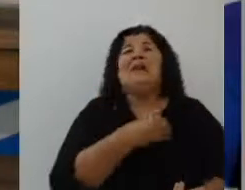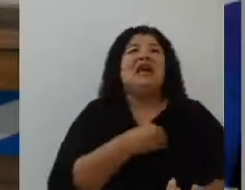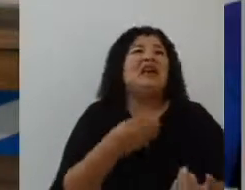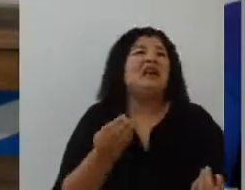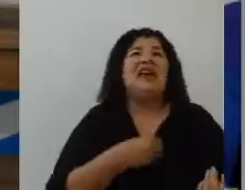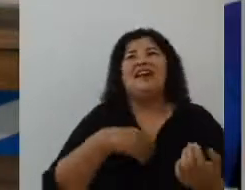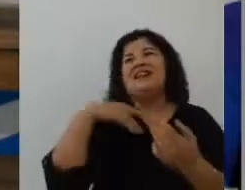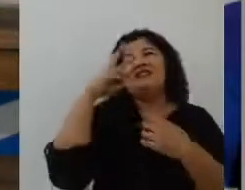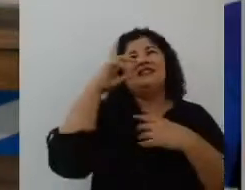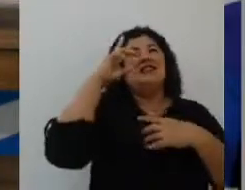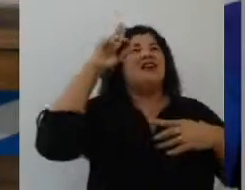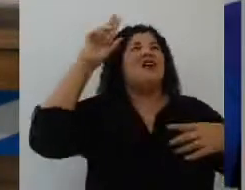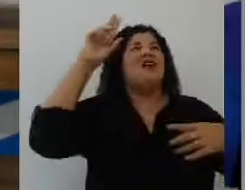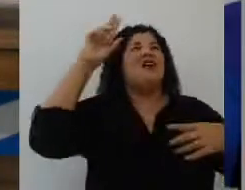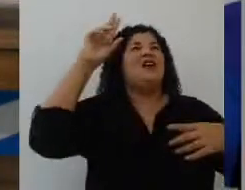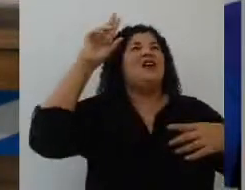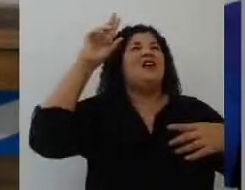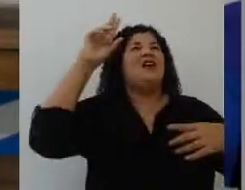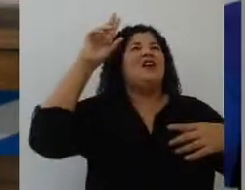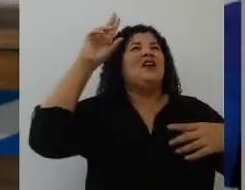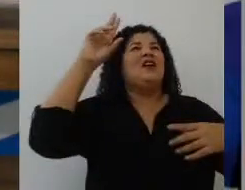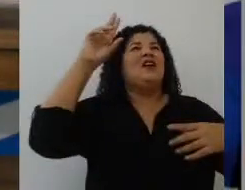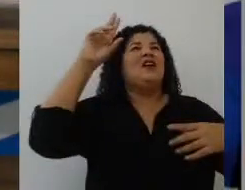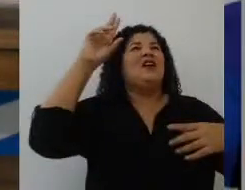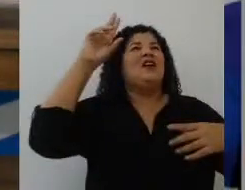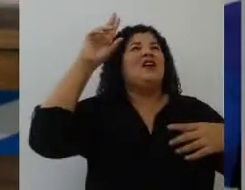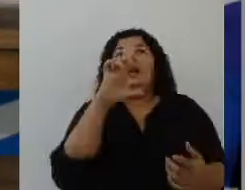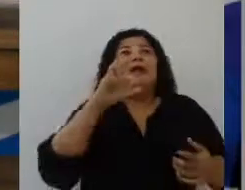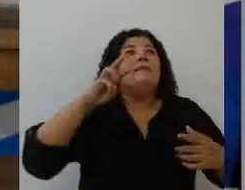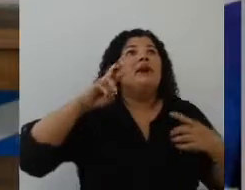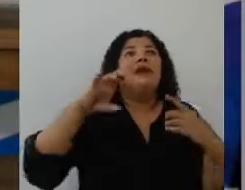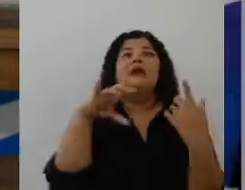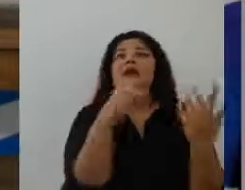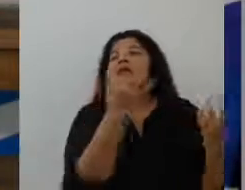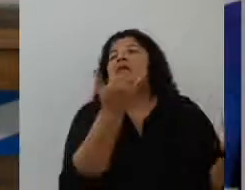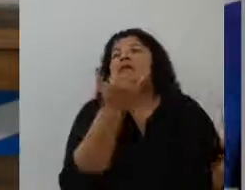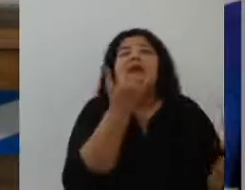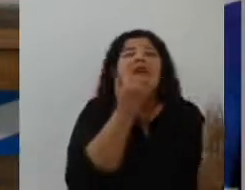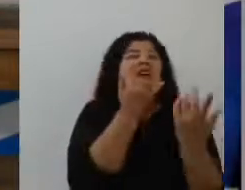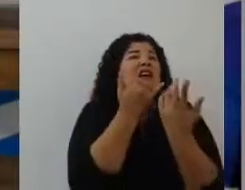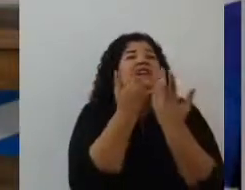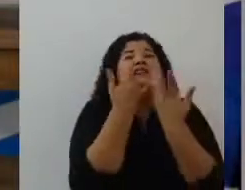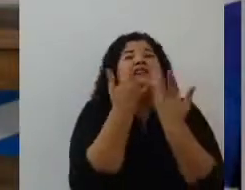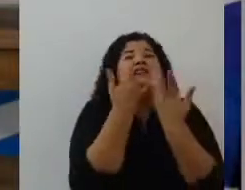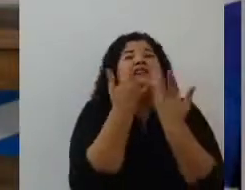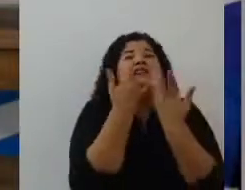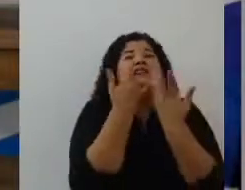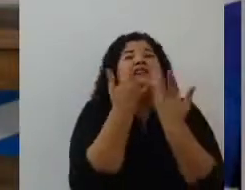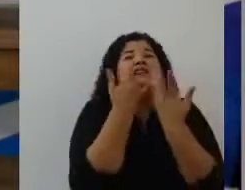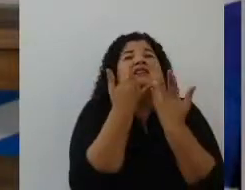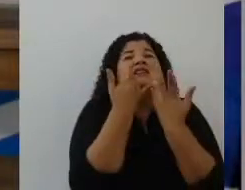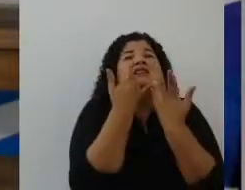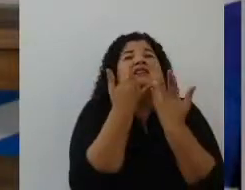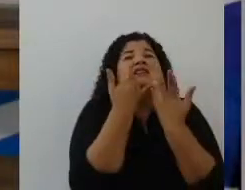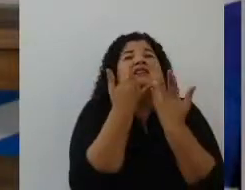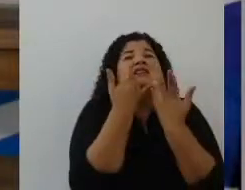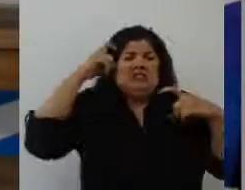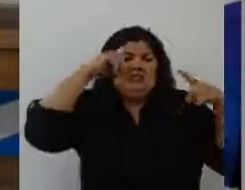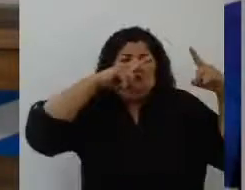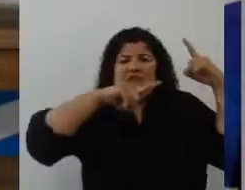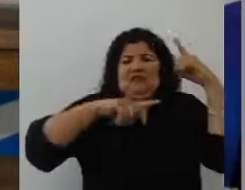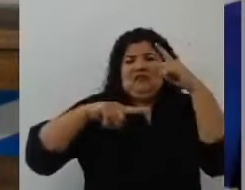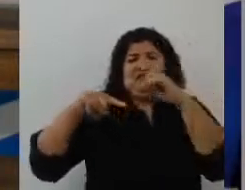pecado, de vossa alta clemência me despido, porque quanto mais vos tenho liquido, vos tenho a perdoar mais empenhado. Aquela linguagem rebuscada, cheia de